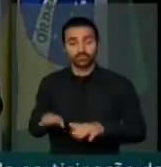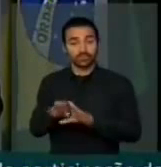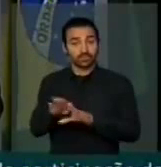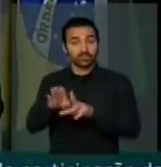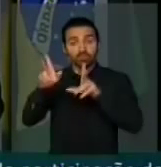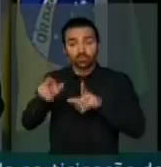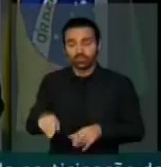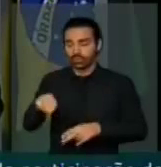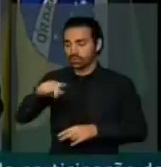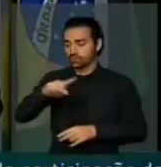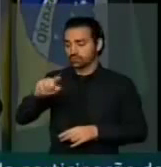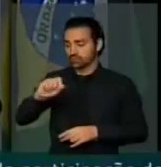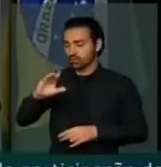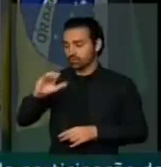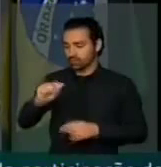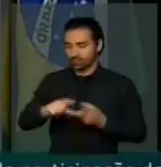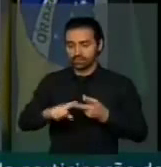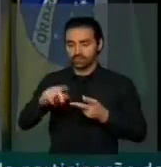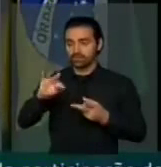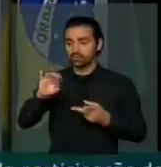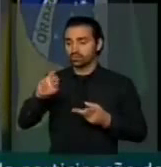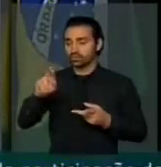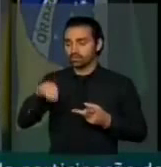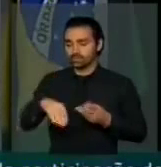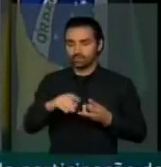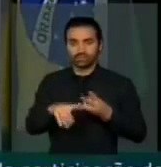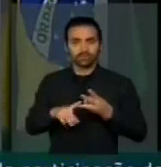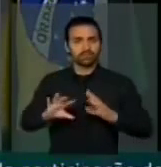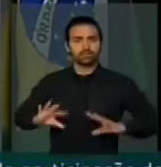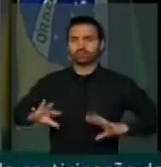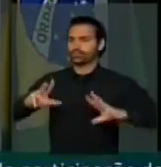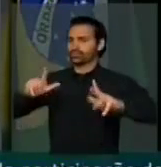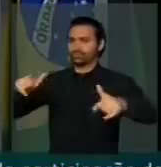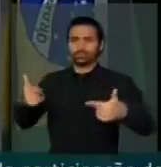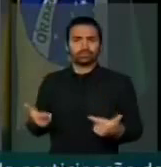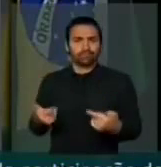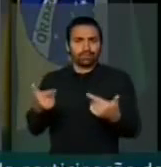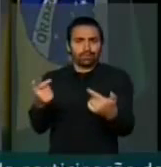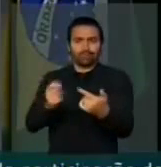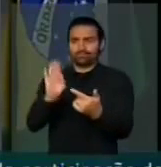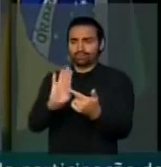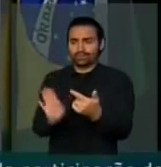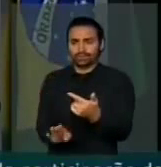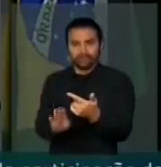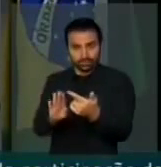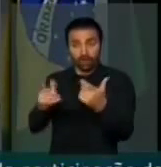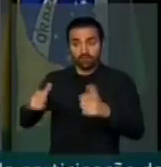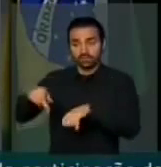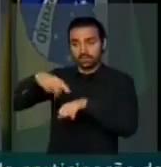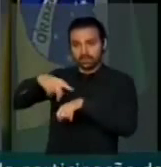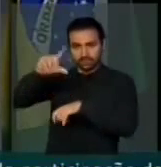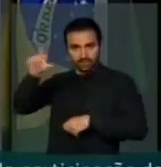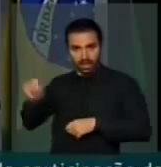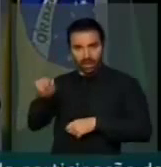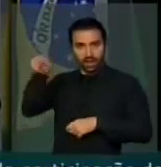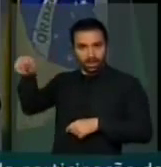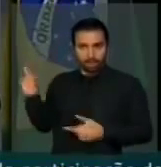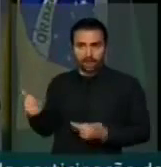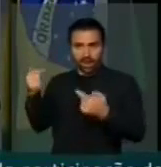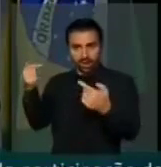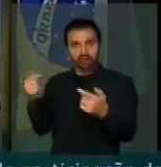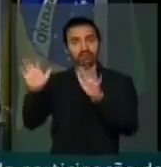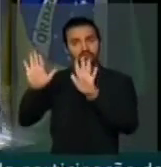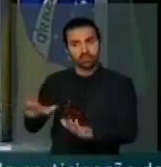aconteceu em Zoca, Monalto, Turim, em todas as batalhas que lutaram em território italiano, onde permaneceram até